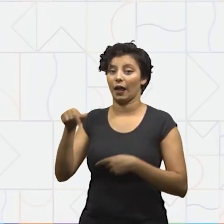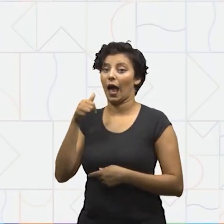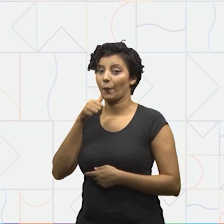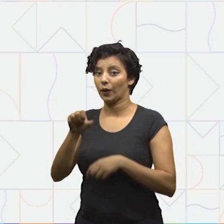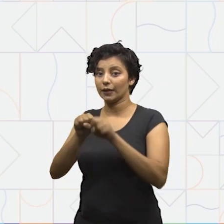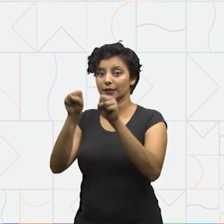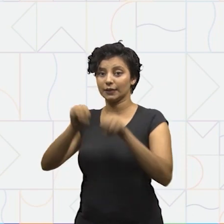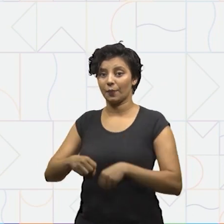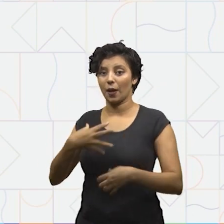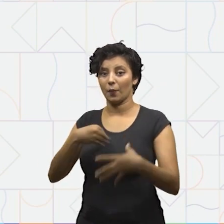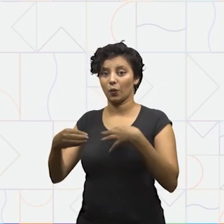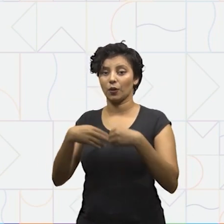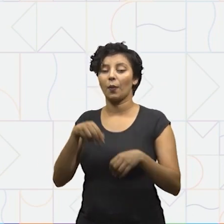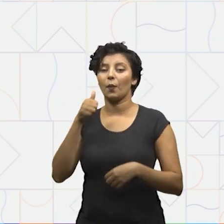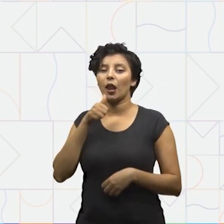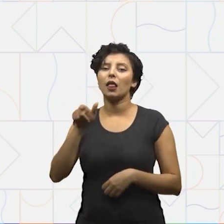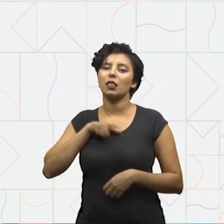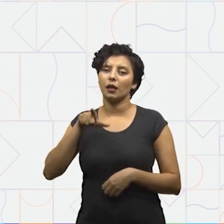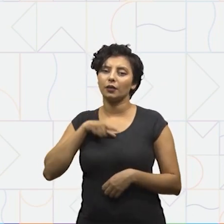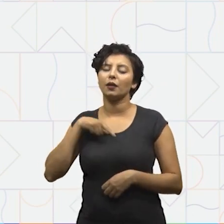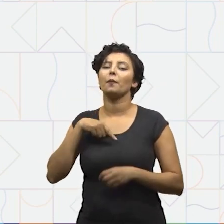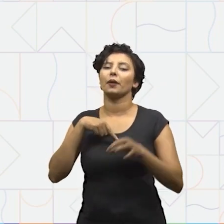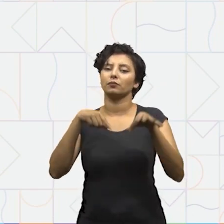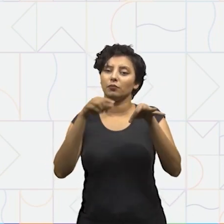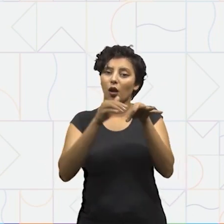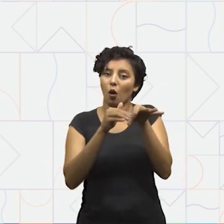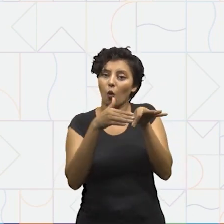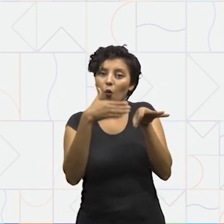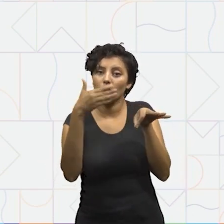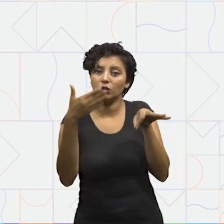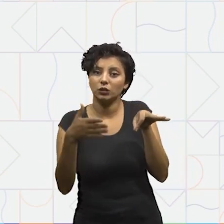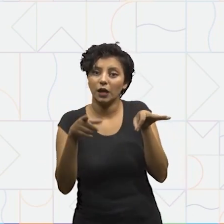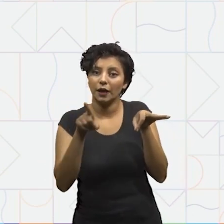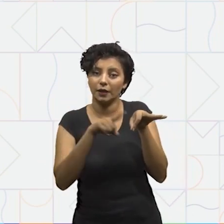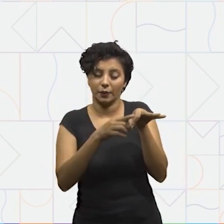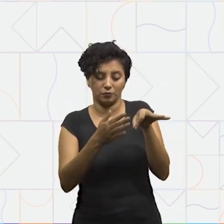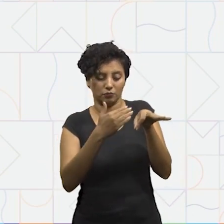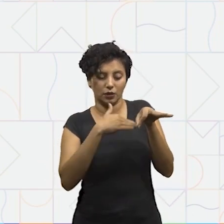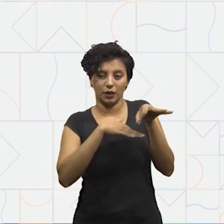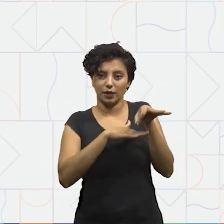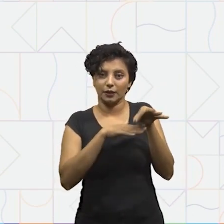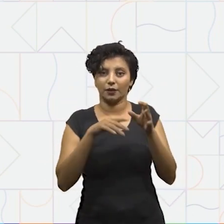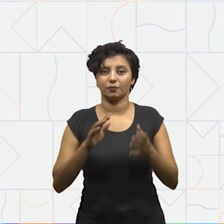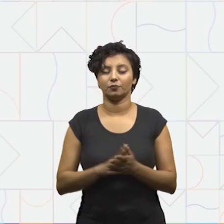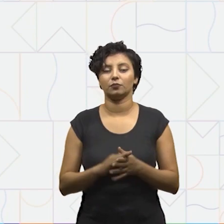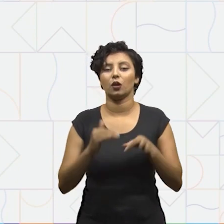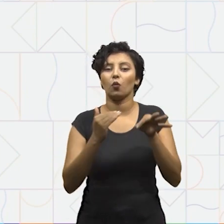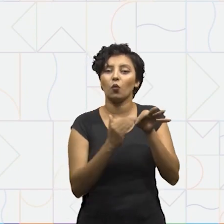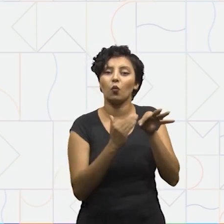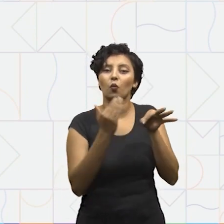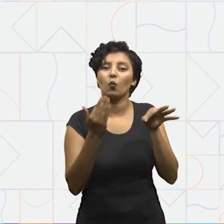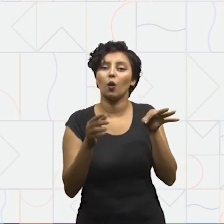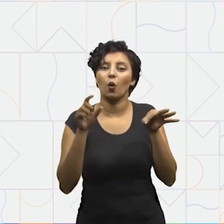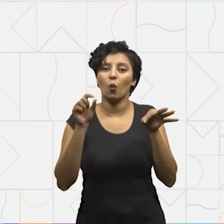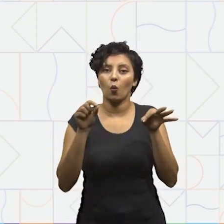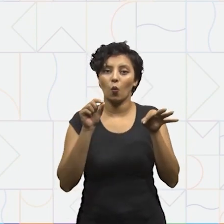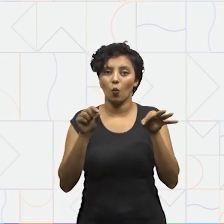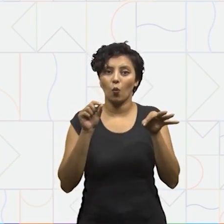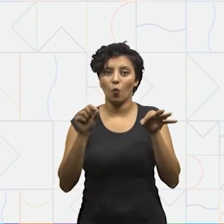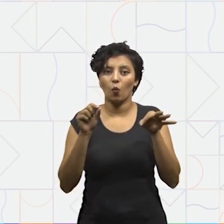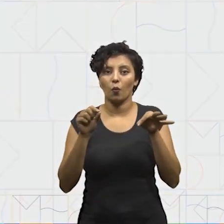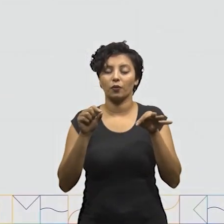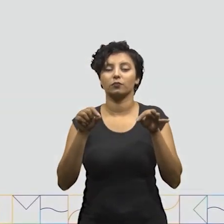sistema reprodutor feminino também possui órgãos externos e internos. Os órgãos externos